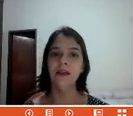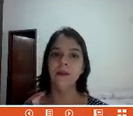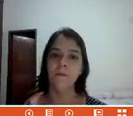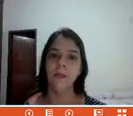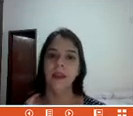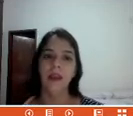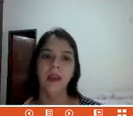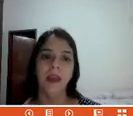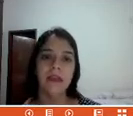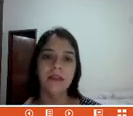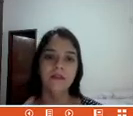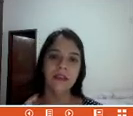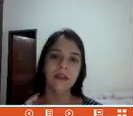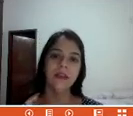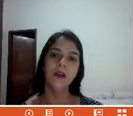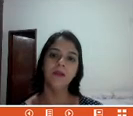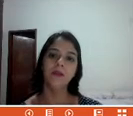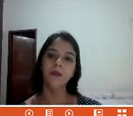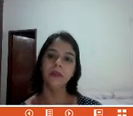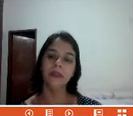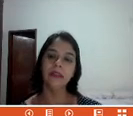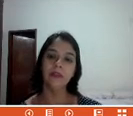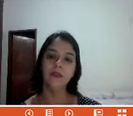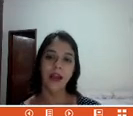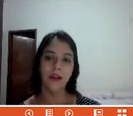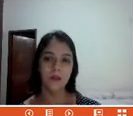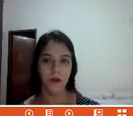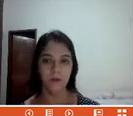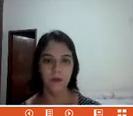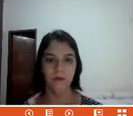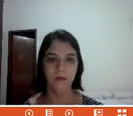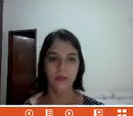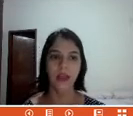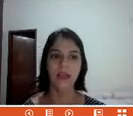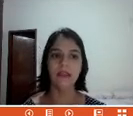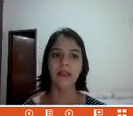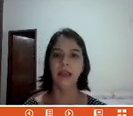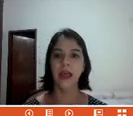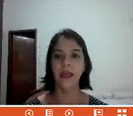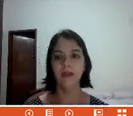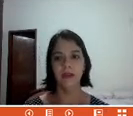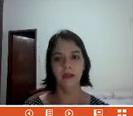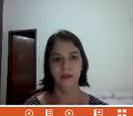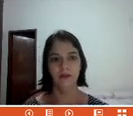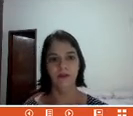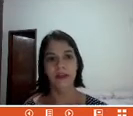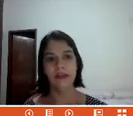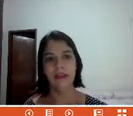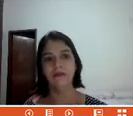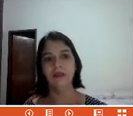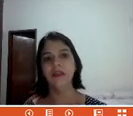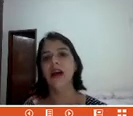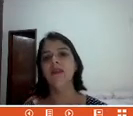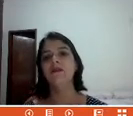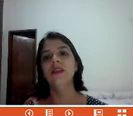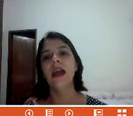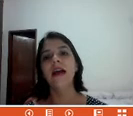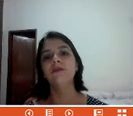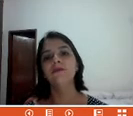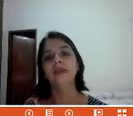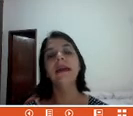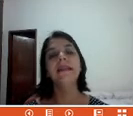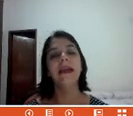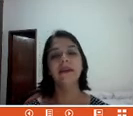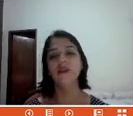tá? E essa visão ela veio acontecendo na Europa e essa ideia foi sendo deixada de